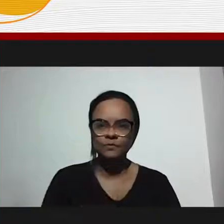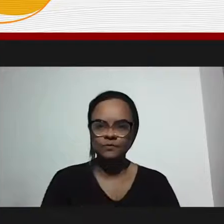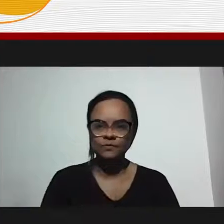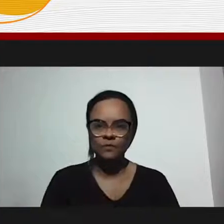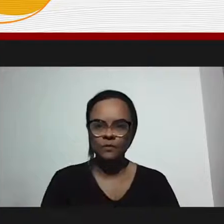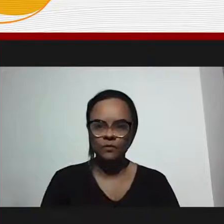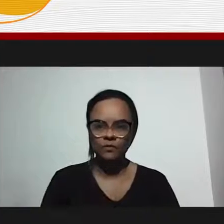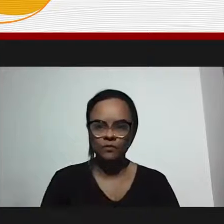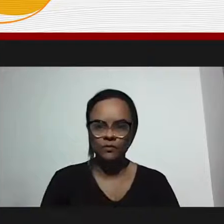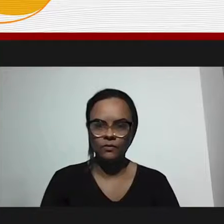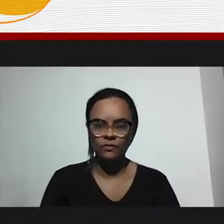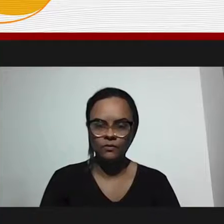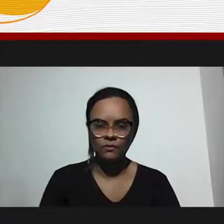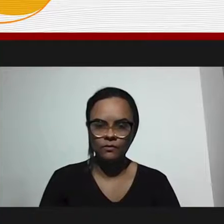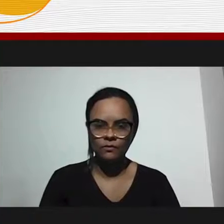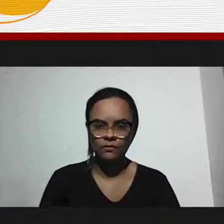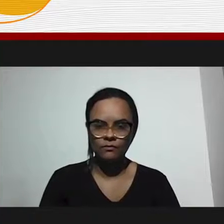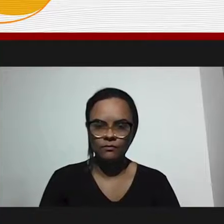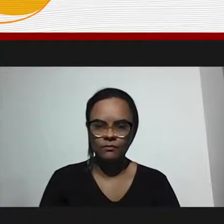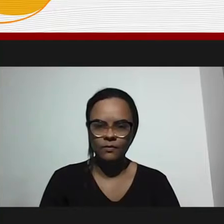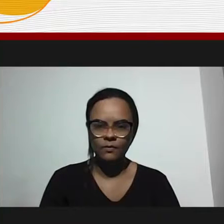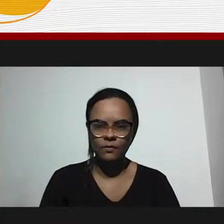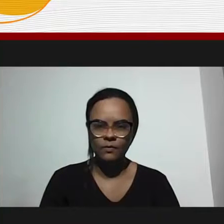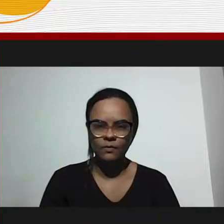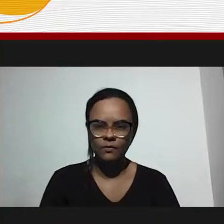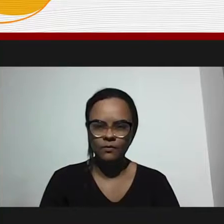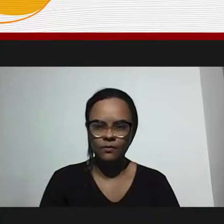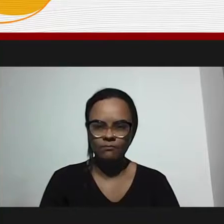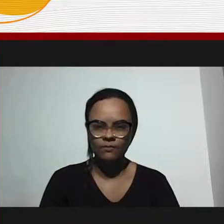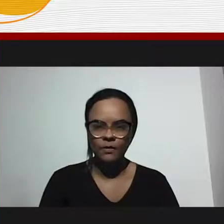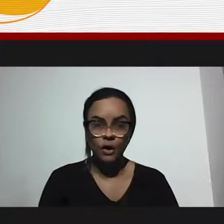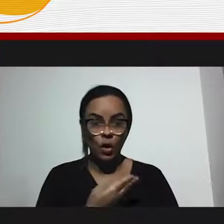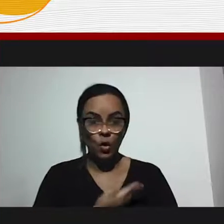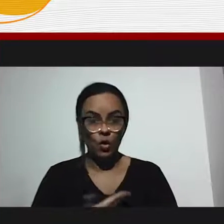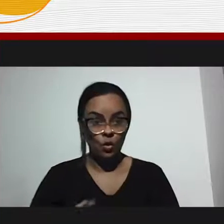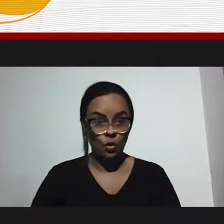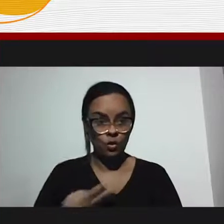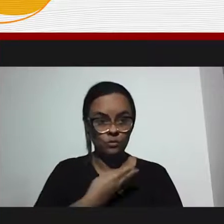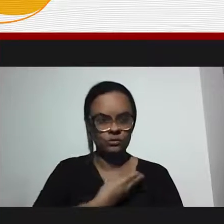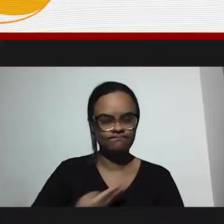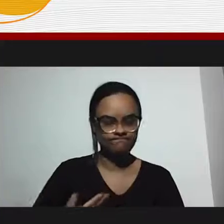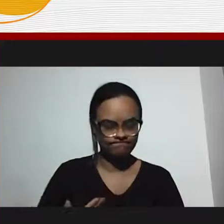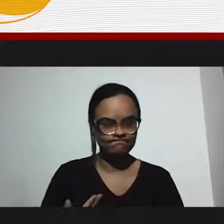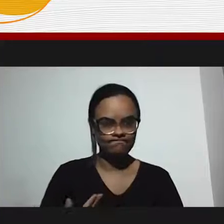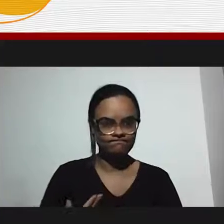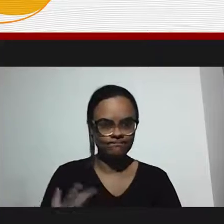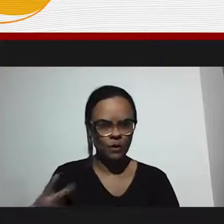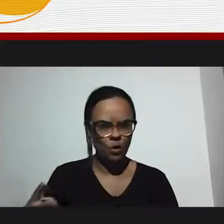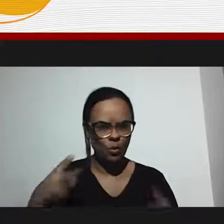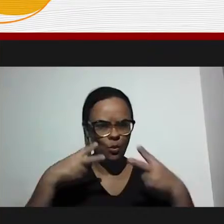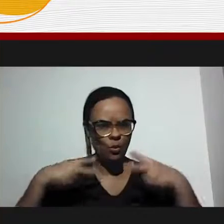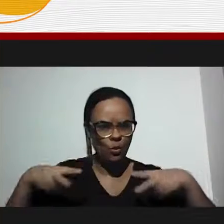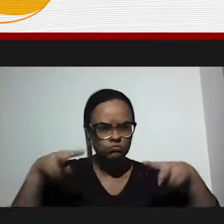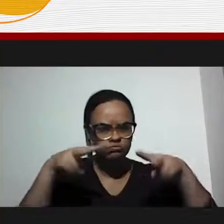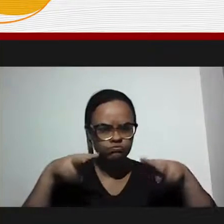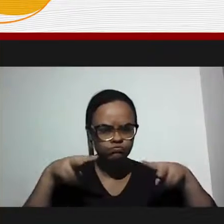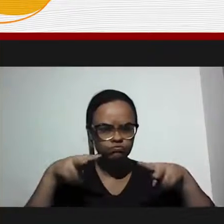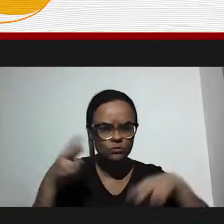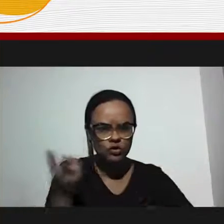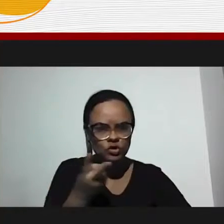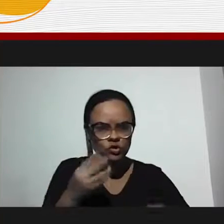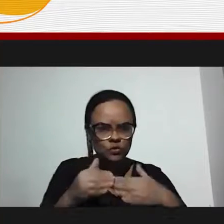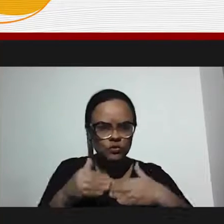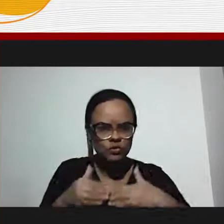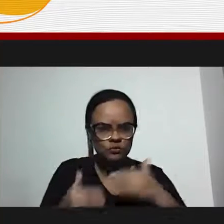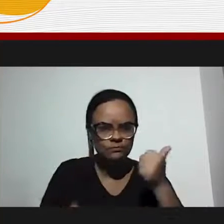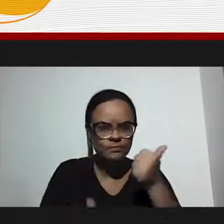cabe para os dois, né? Se tivesse um governante hoje ouvindo vocês, o ministro do esporte, ou